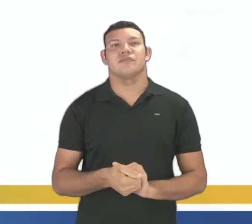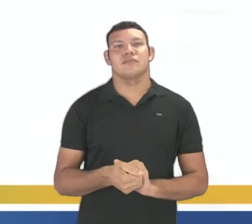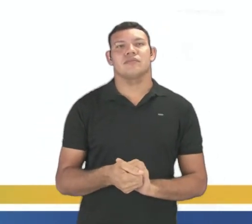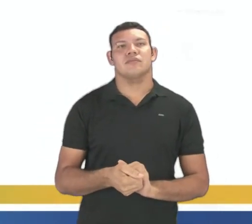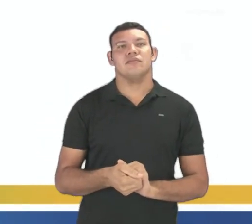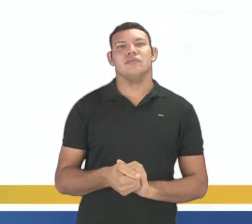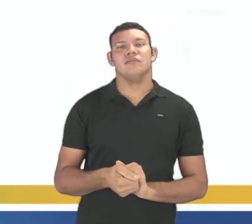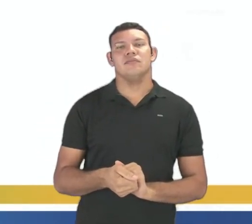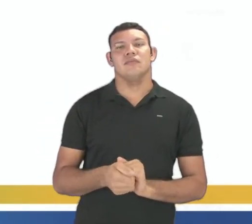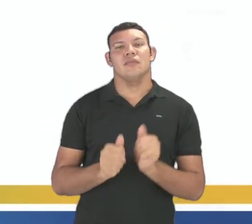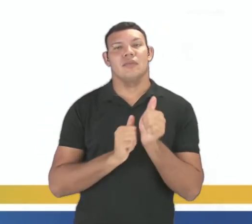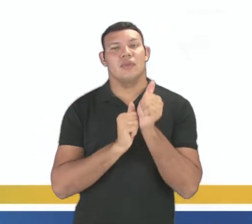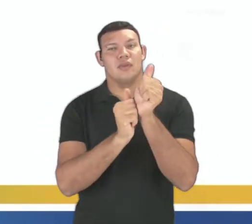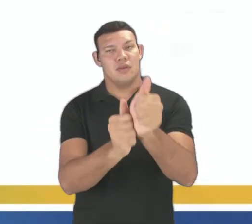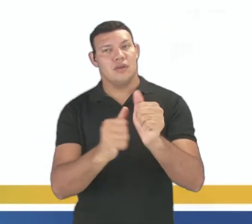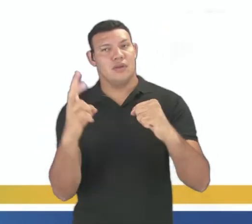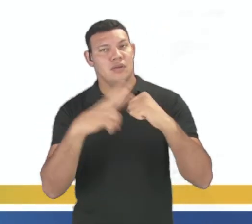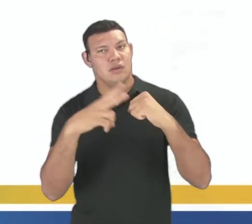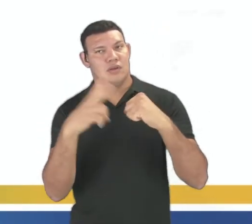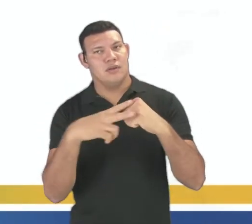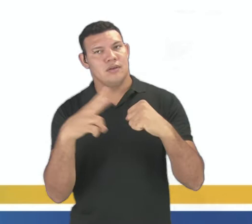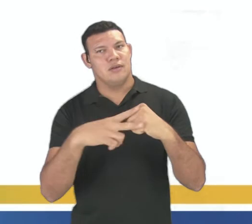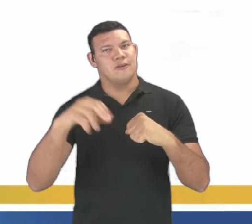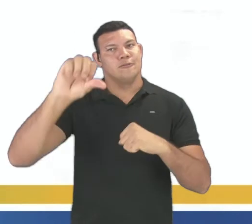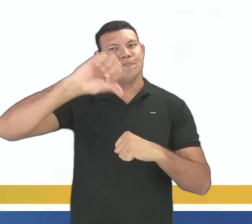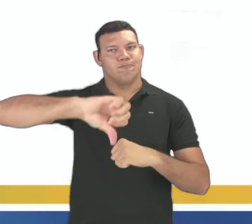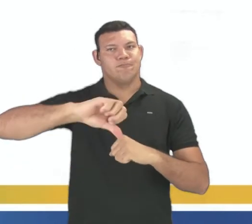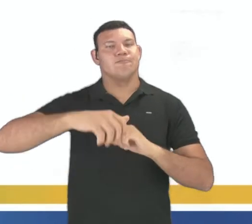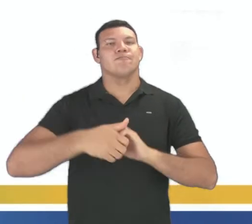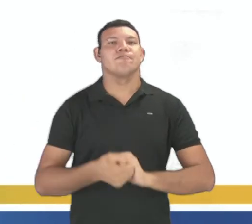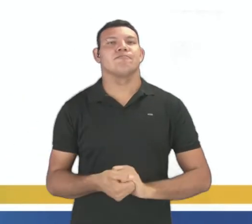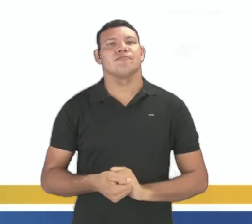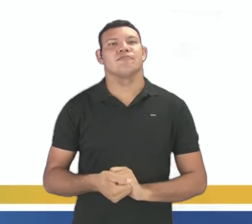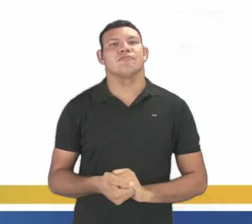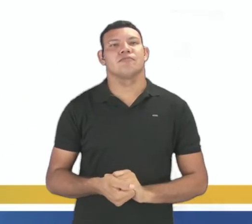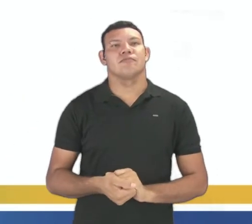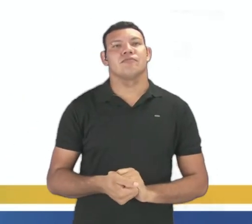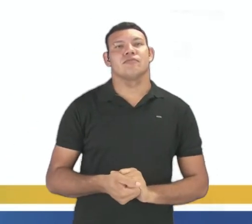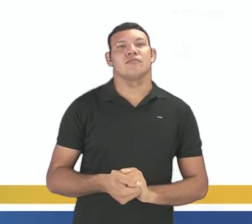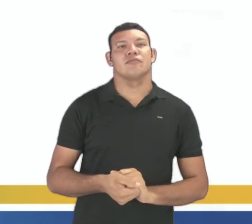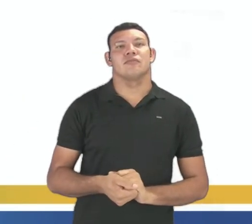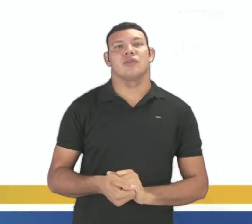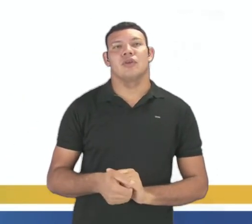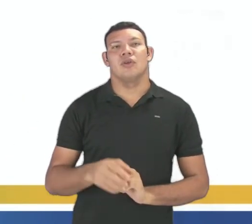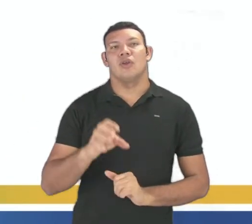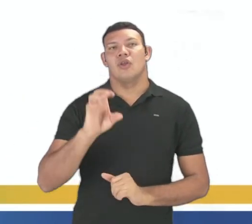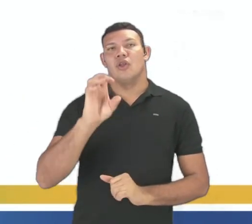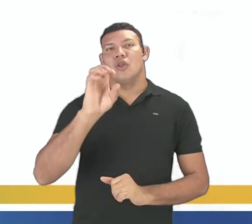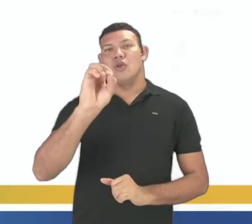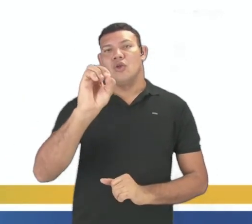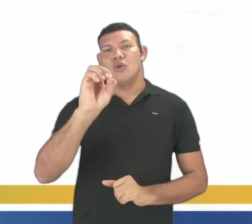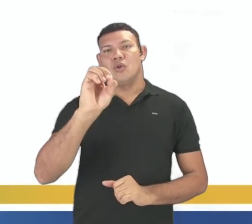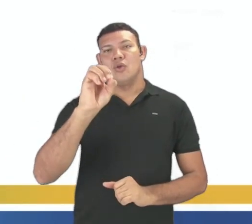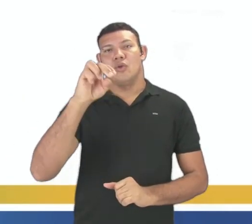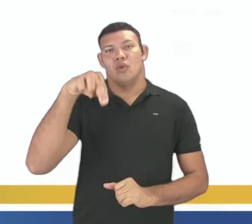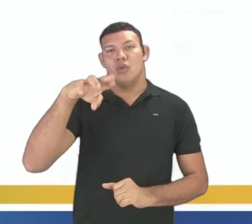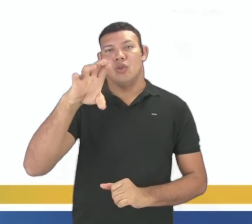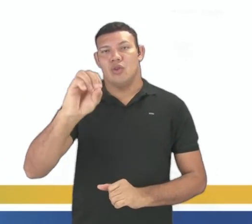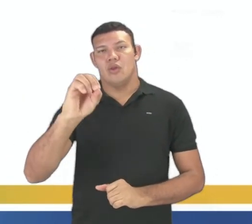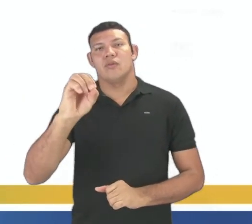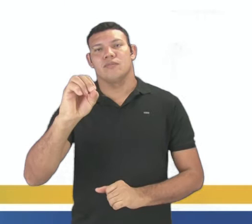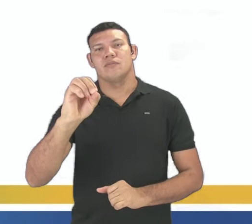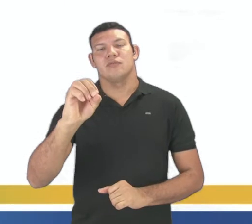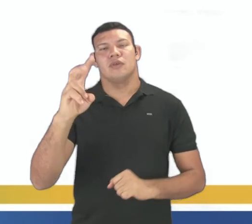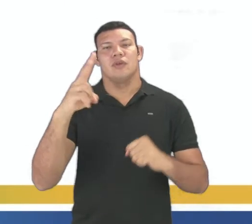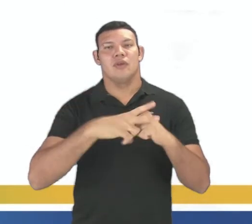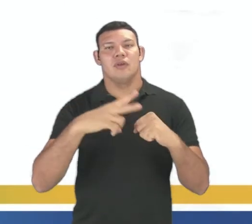any acompanha o verbo na forma negativa e o no acompanha o verbo positivo. Tudo bem? Se vocês souberem isso, lembrarem